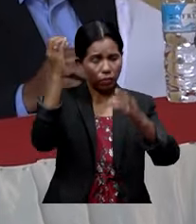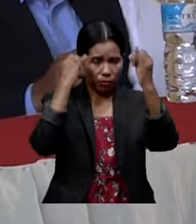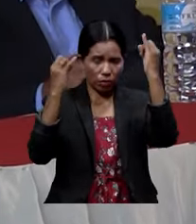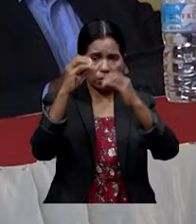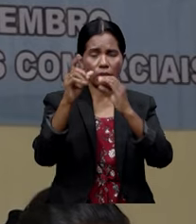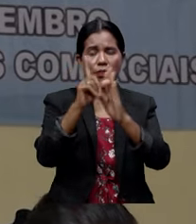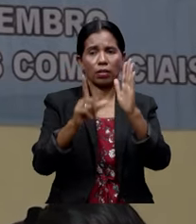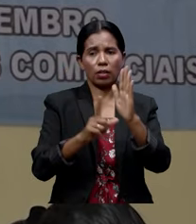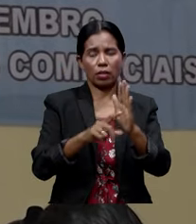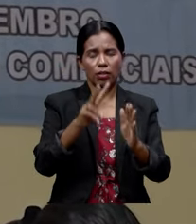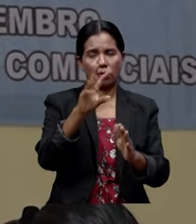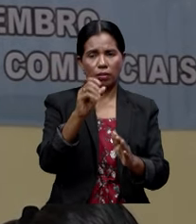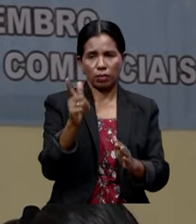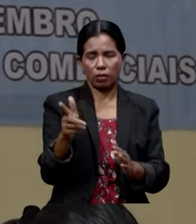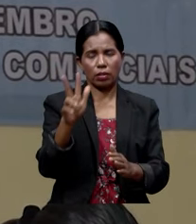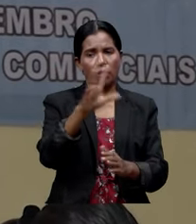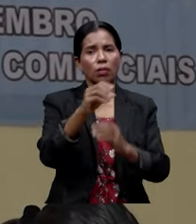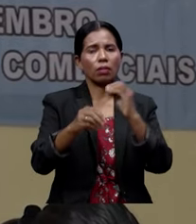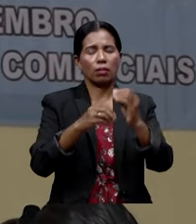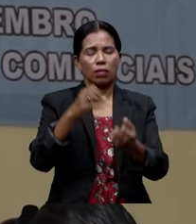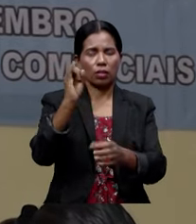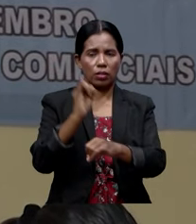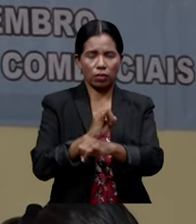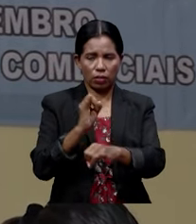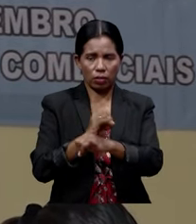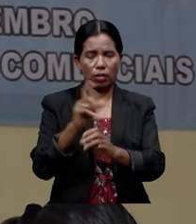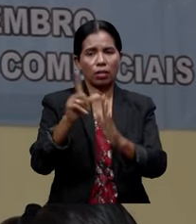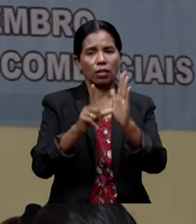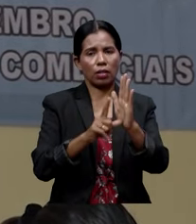100/2019 deve colher com a licenciamento industrial no lei número